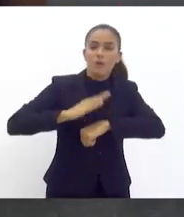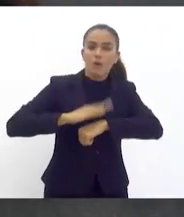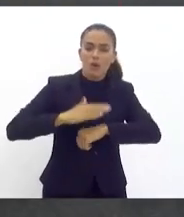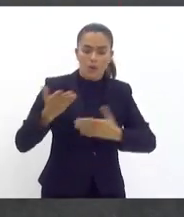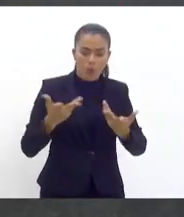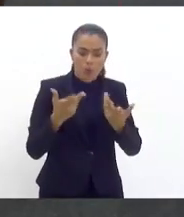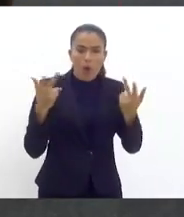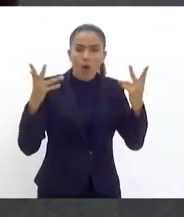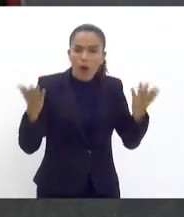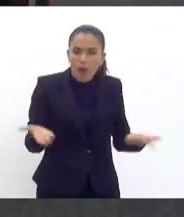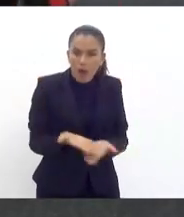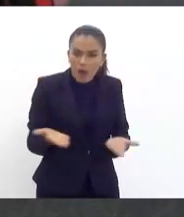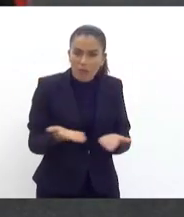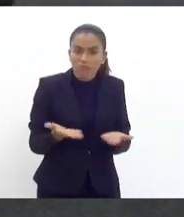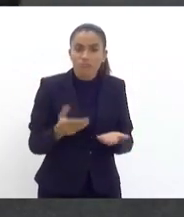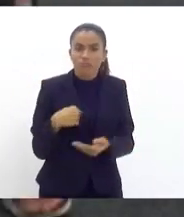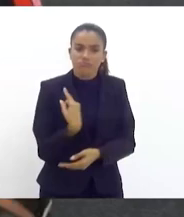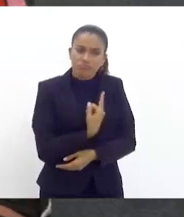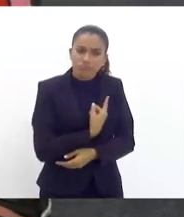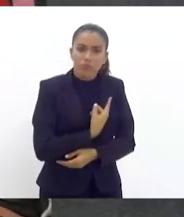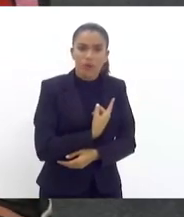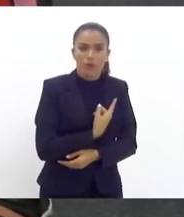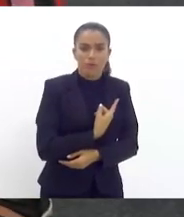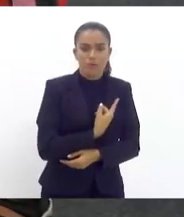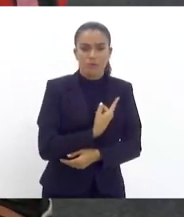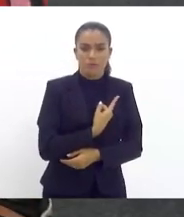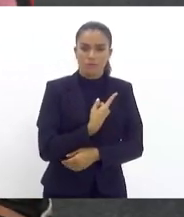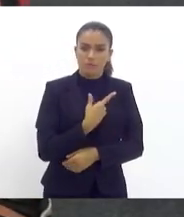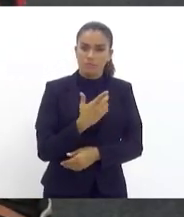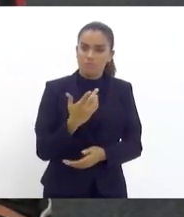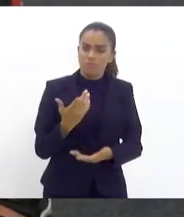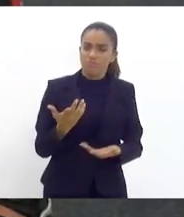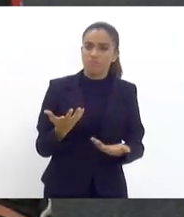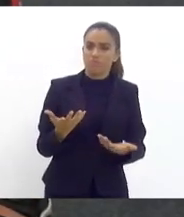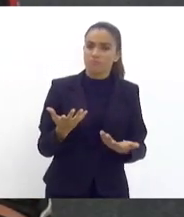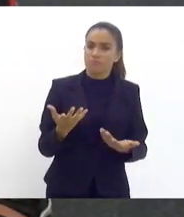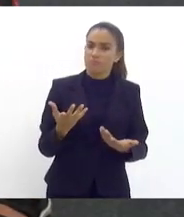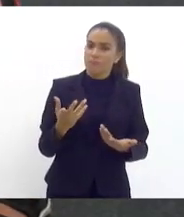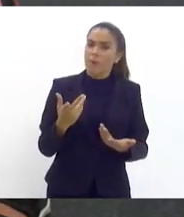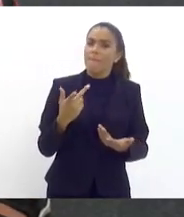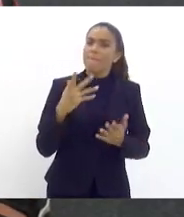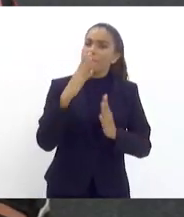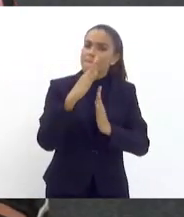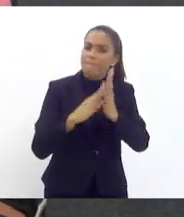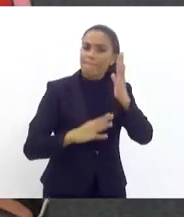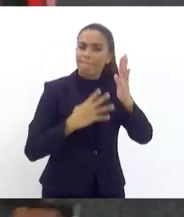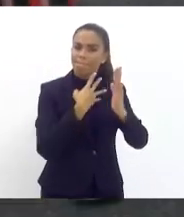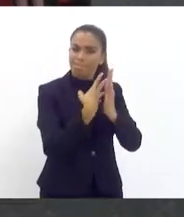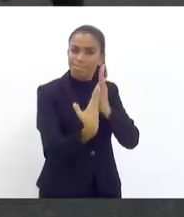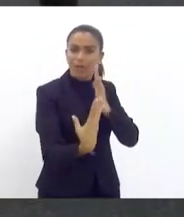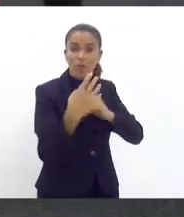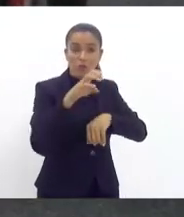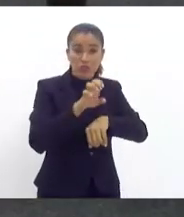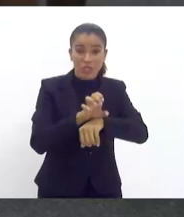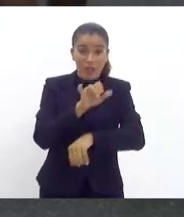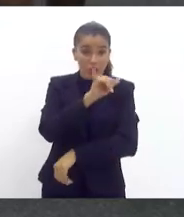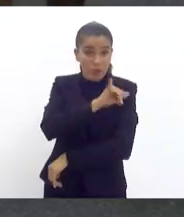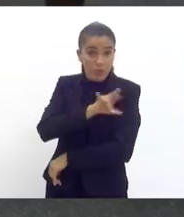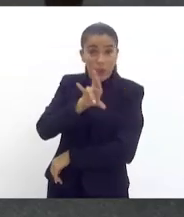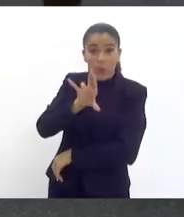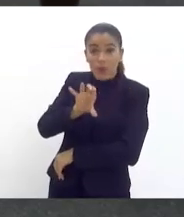como esse, nós estejamos colocando no calendário do Estado do Rio de